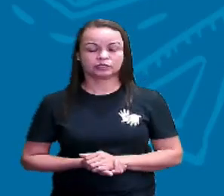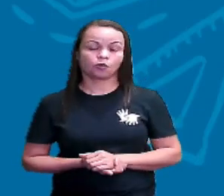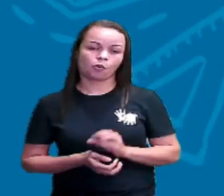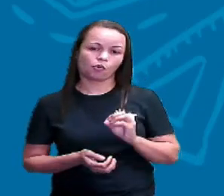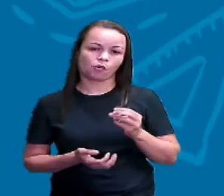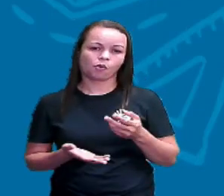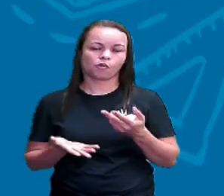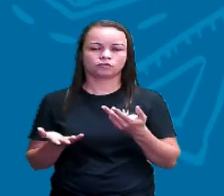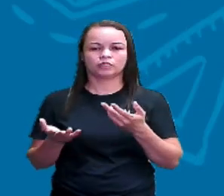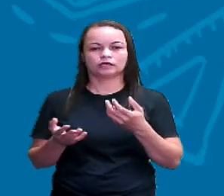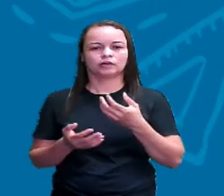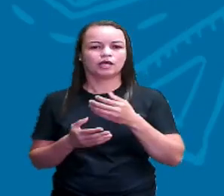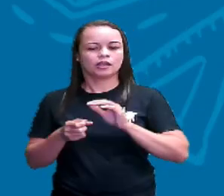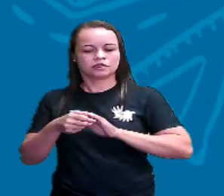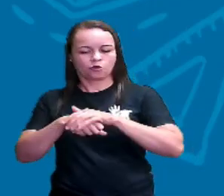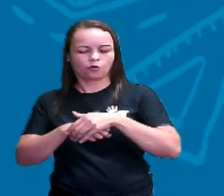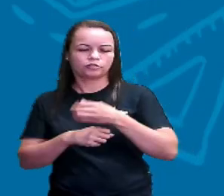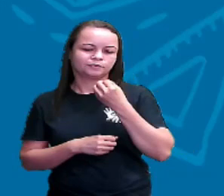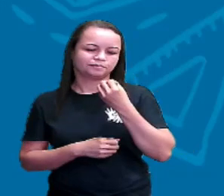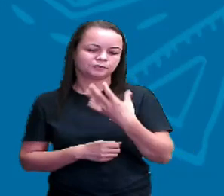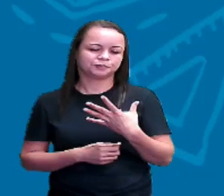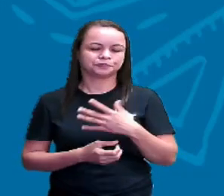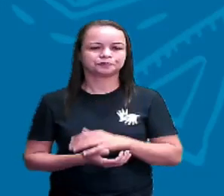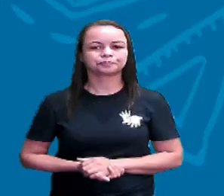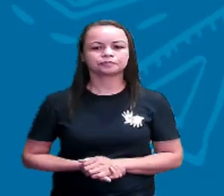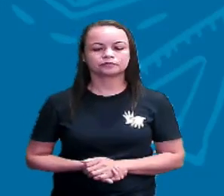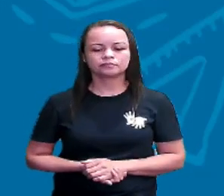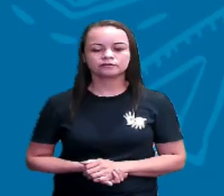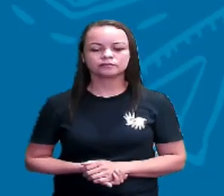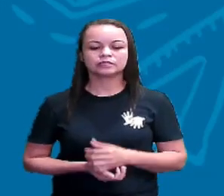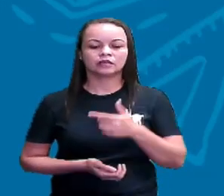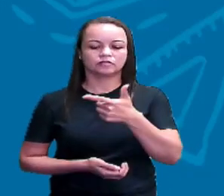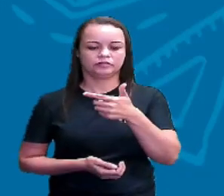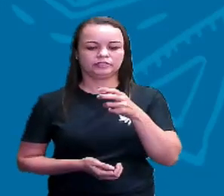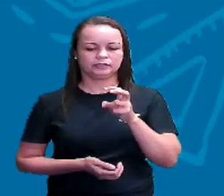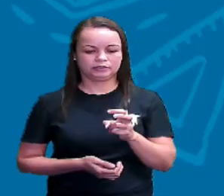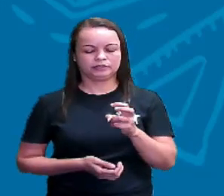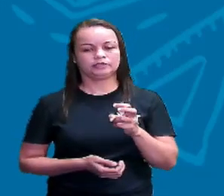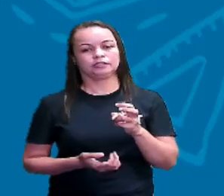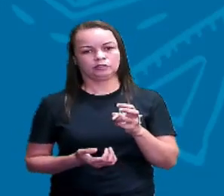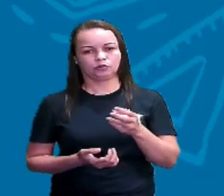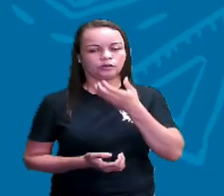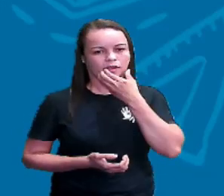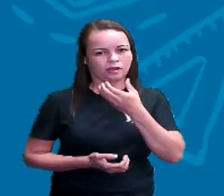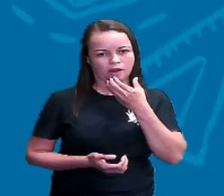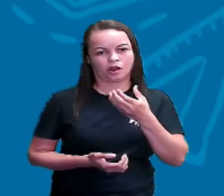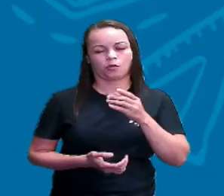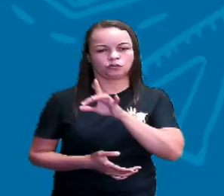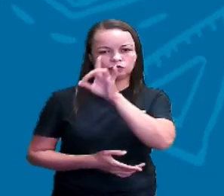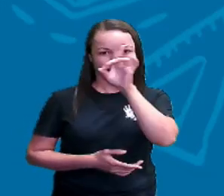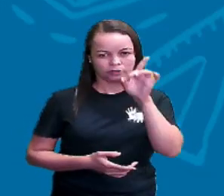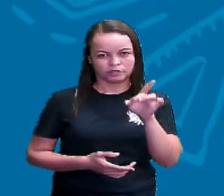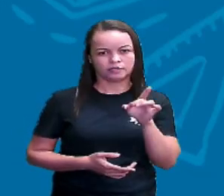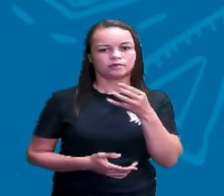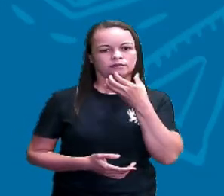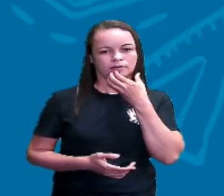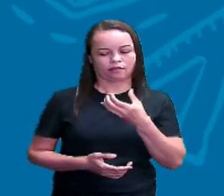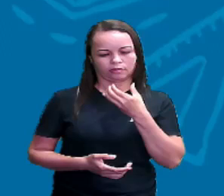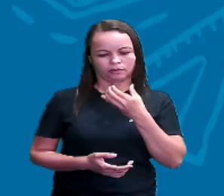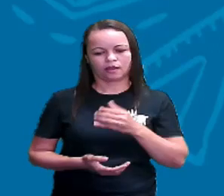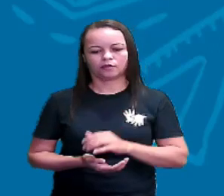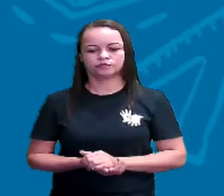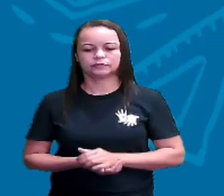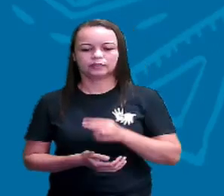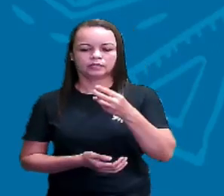Boa, tá certo? 25 de dezembro, que é Navidad, que é o Natal. E 31